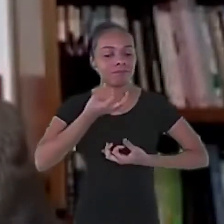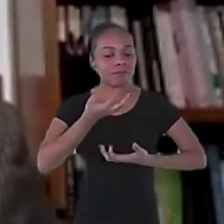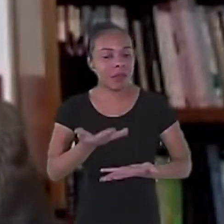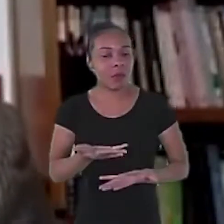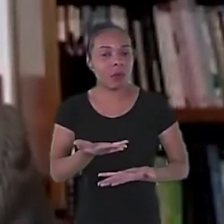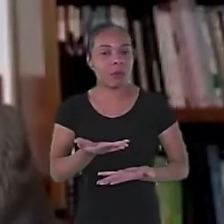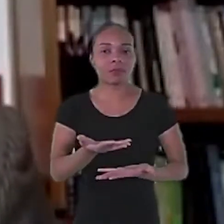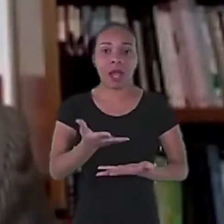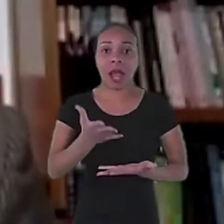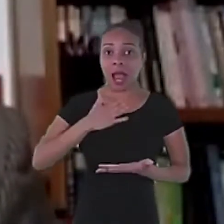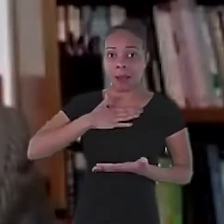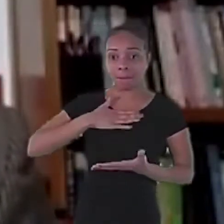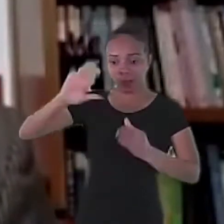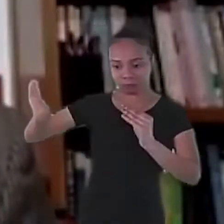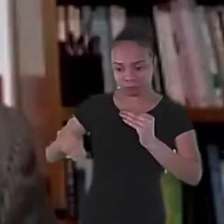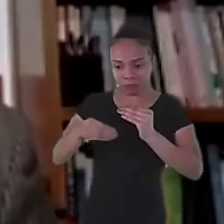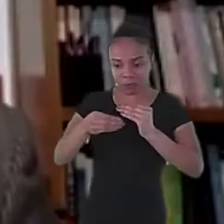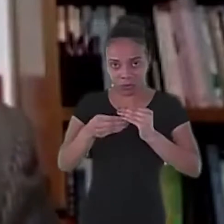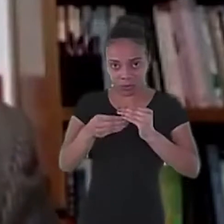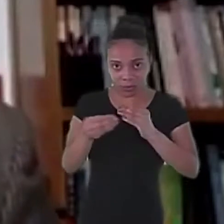e psicanalítica.